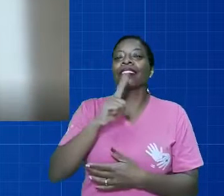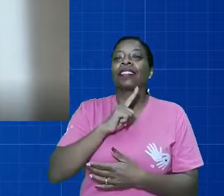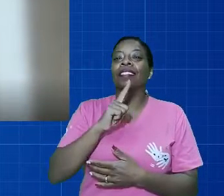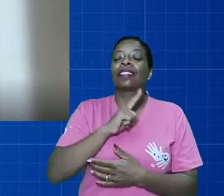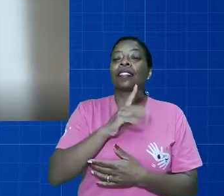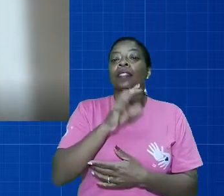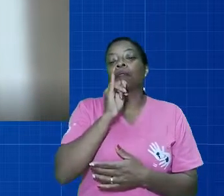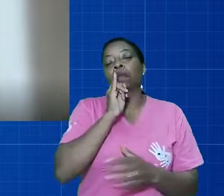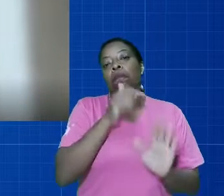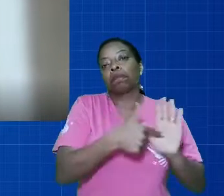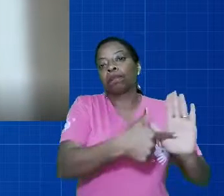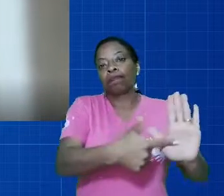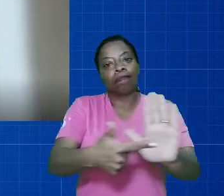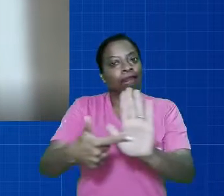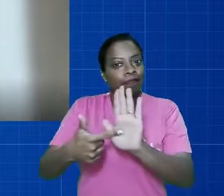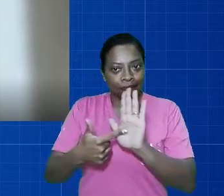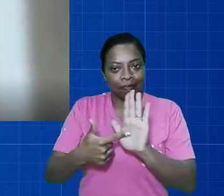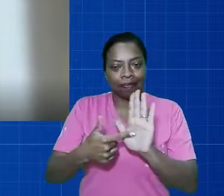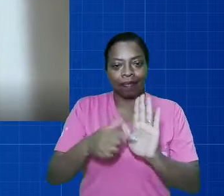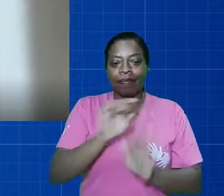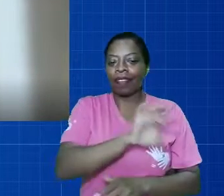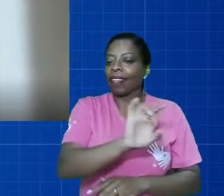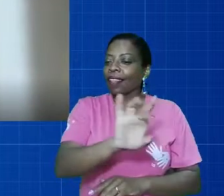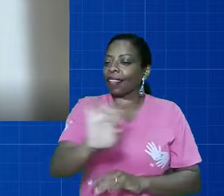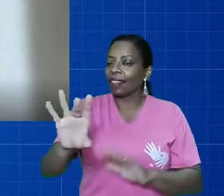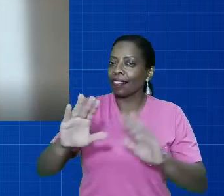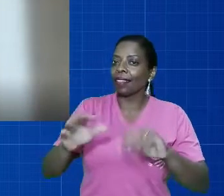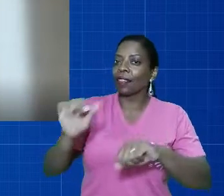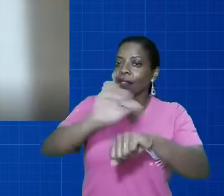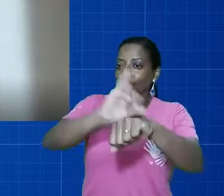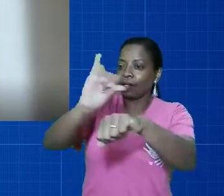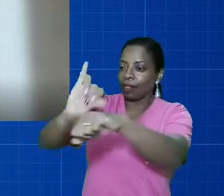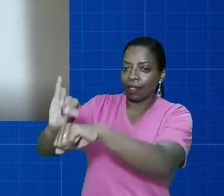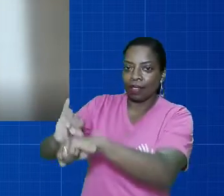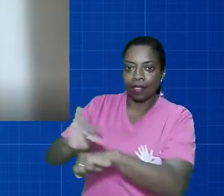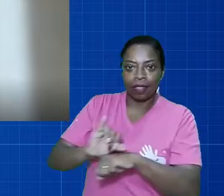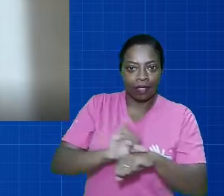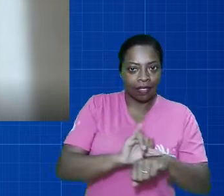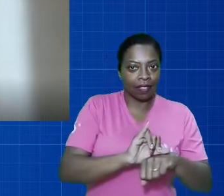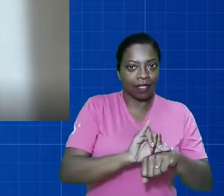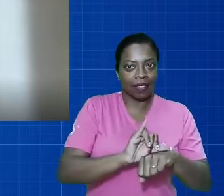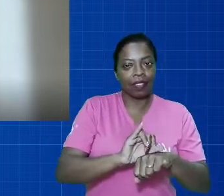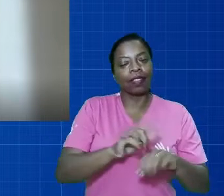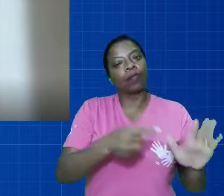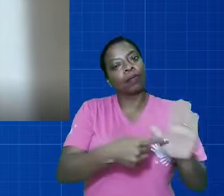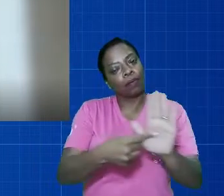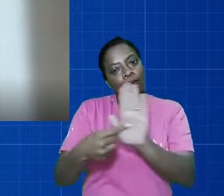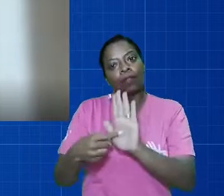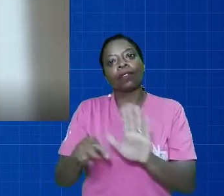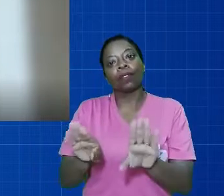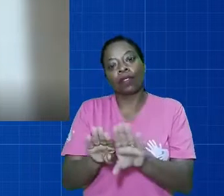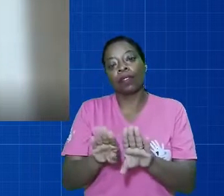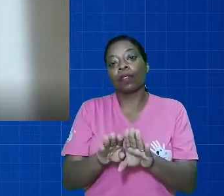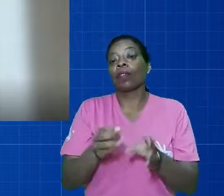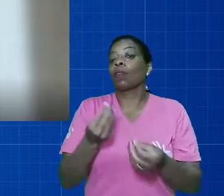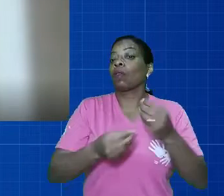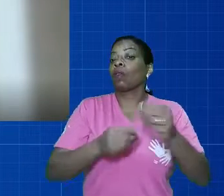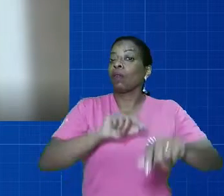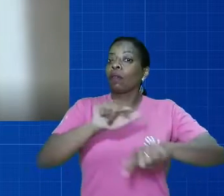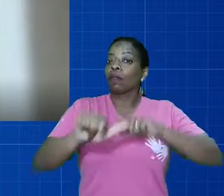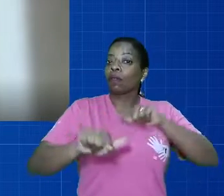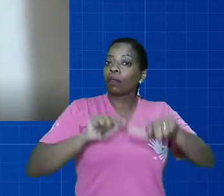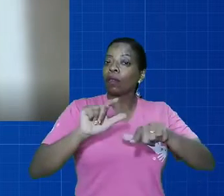vai dando as apresentações de cada um dos polos. E aí, nestes polos, a gente